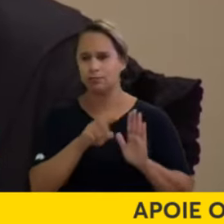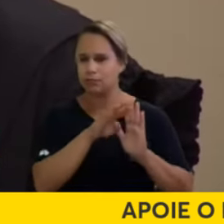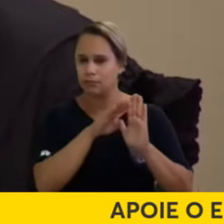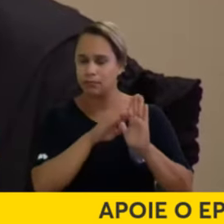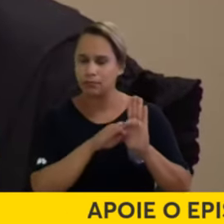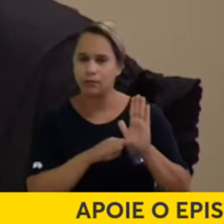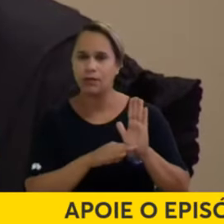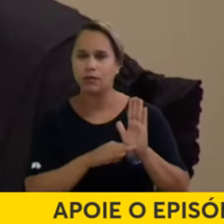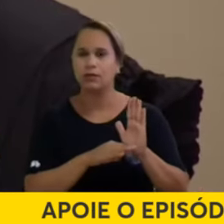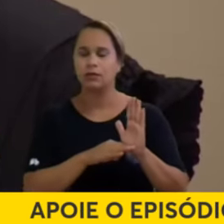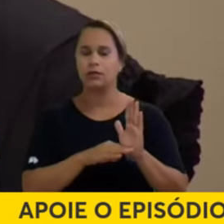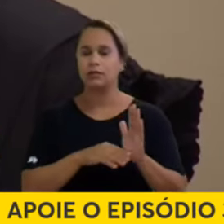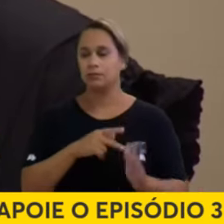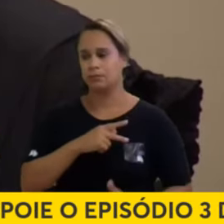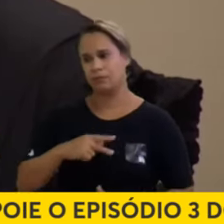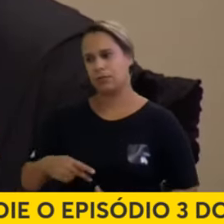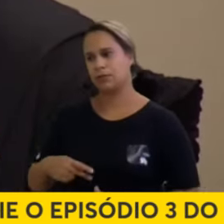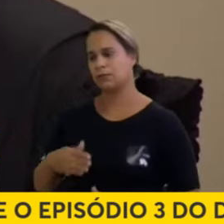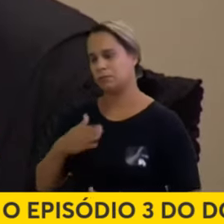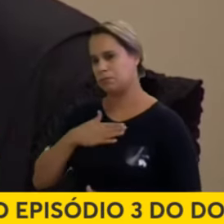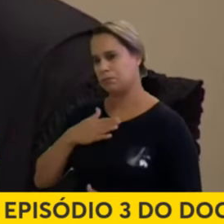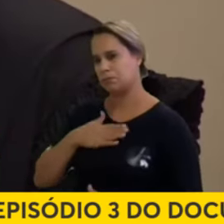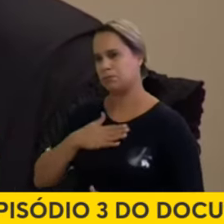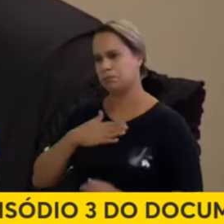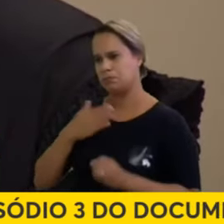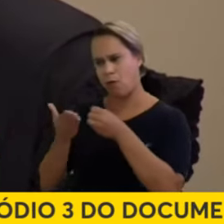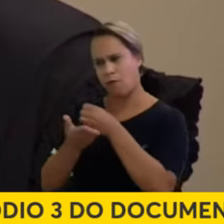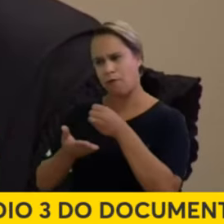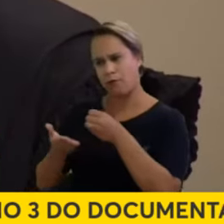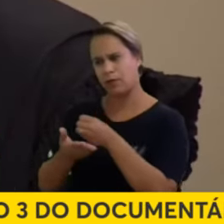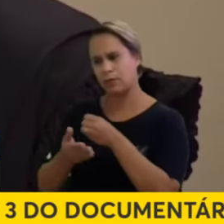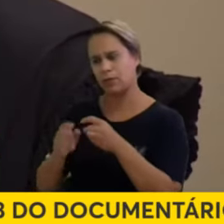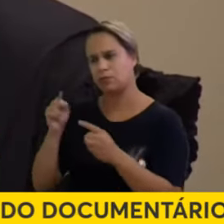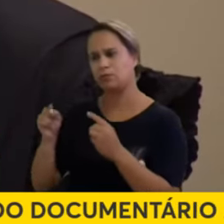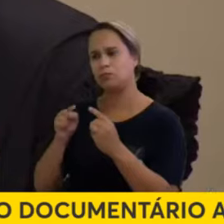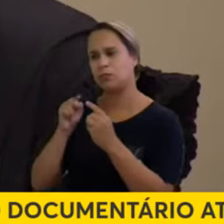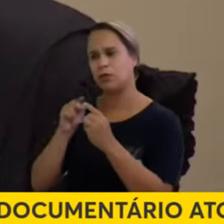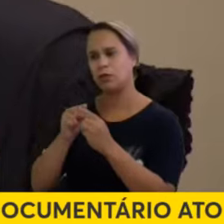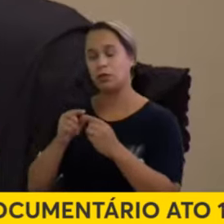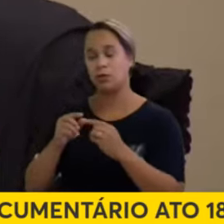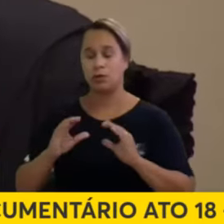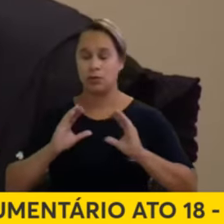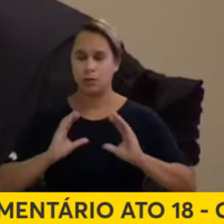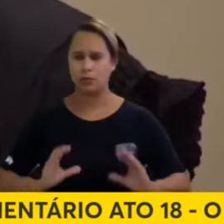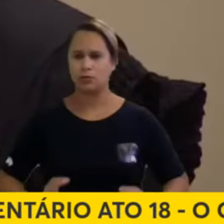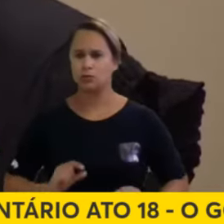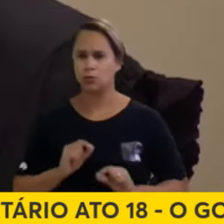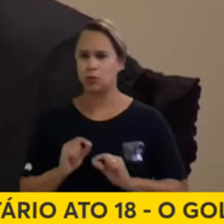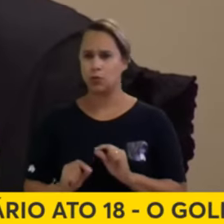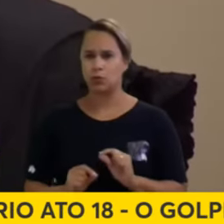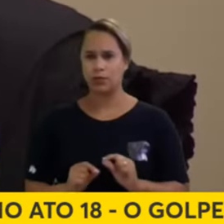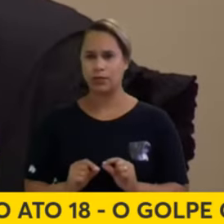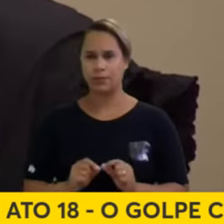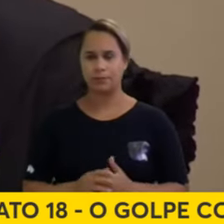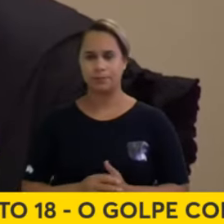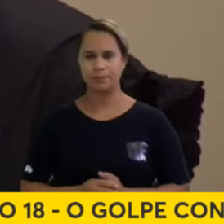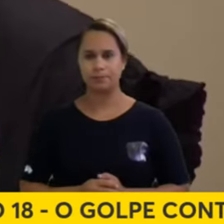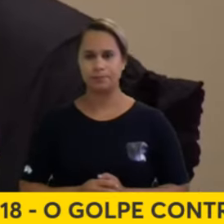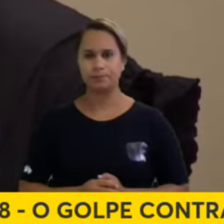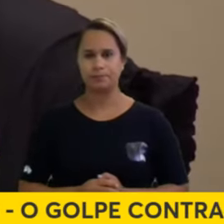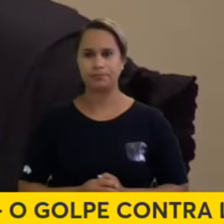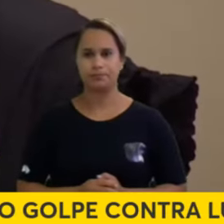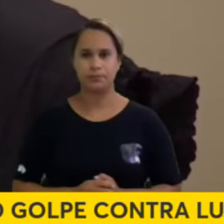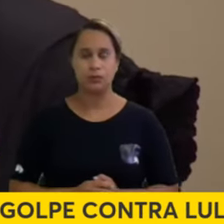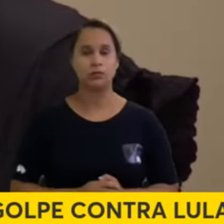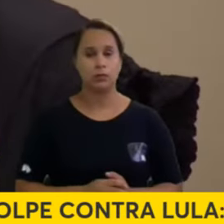senhor presidente vem para mim um ponto fundamental tal postura estaria ligada à tentativa de engodo no eleitor e na